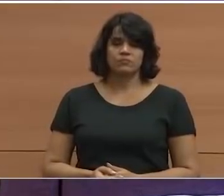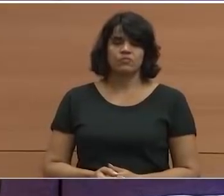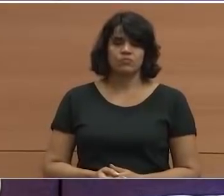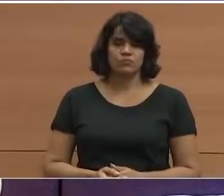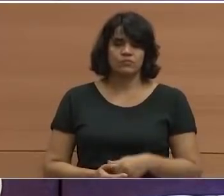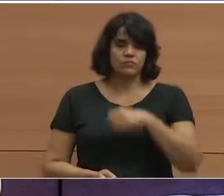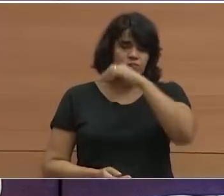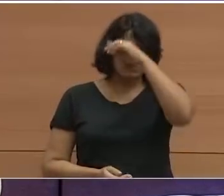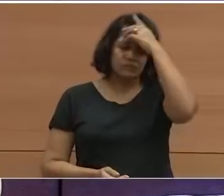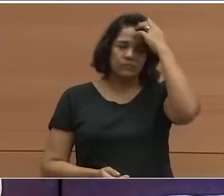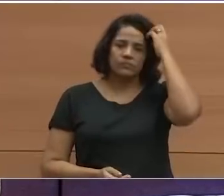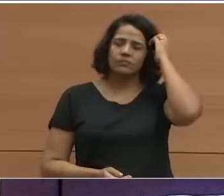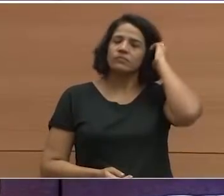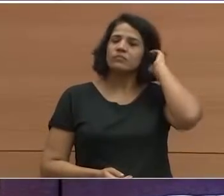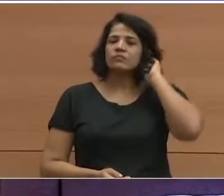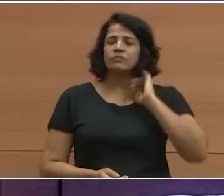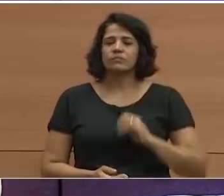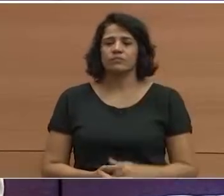4:18, é isso?